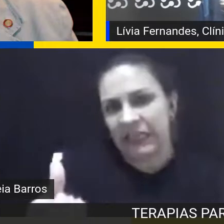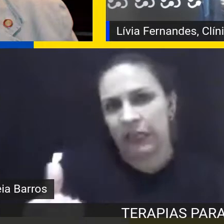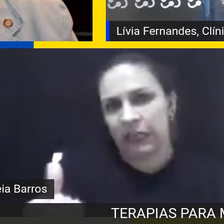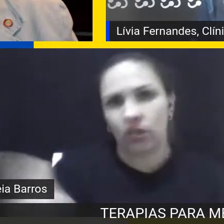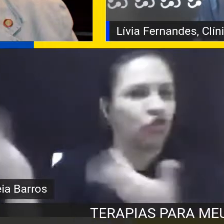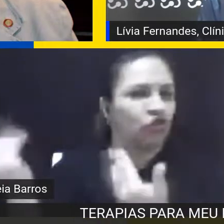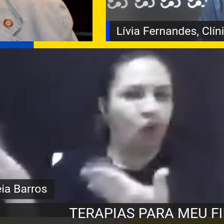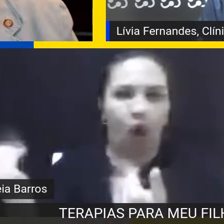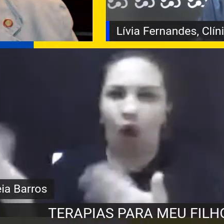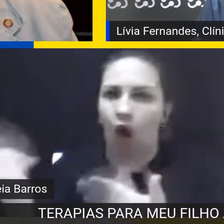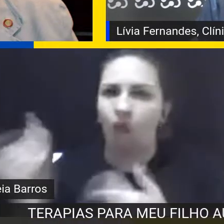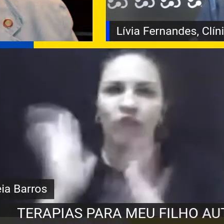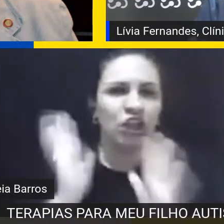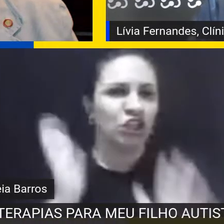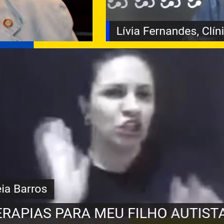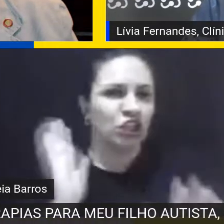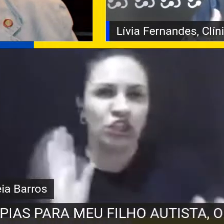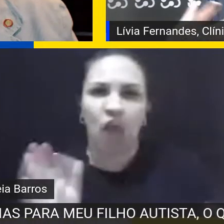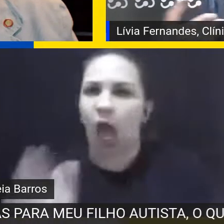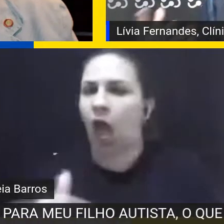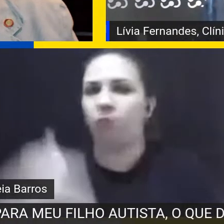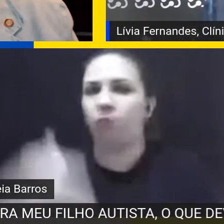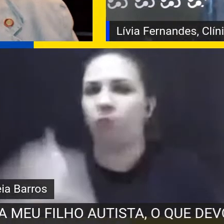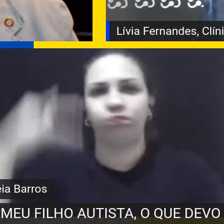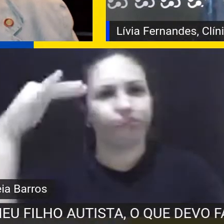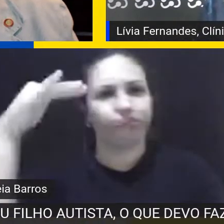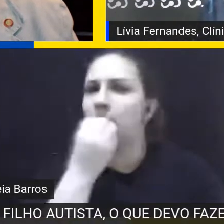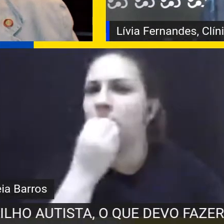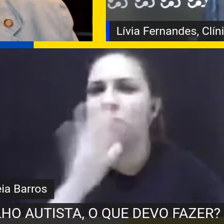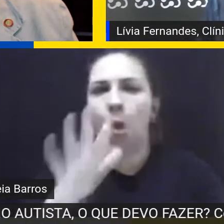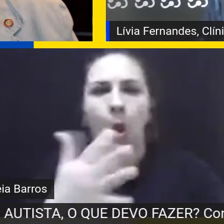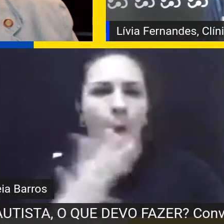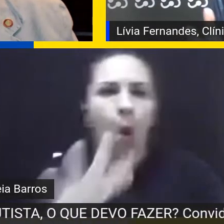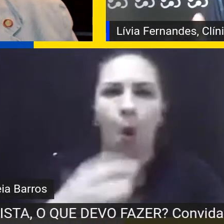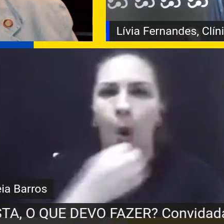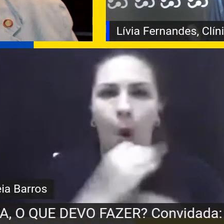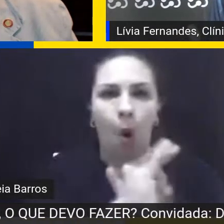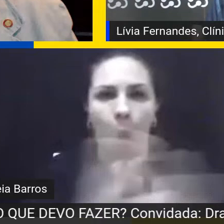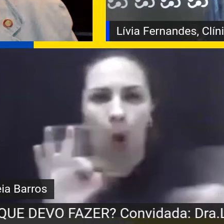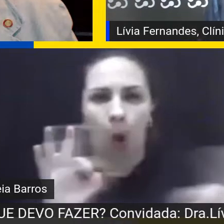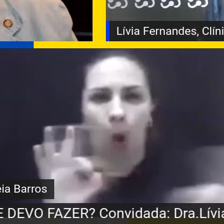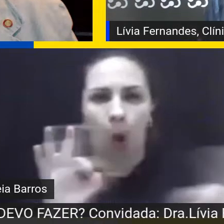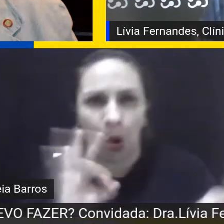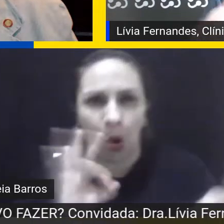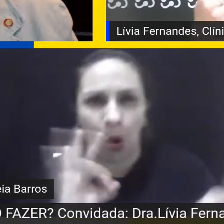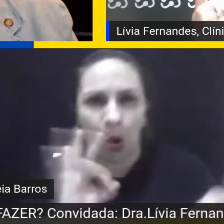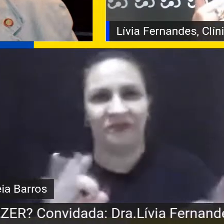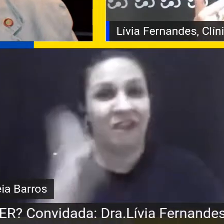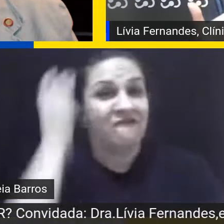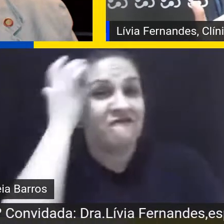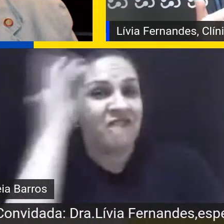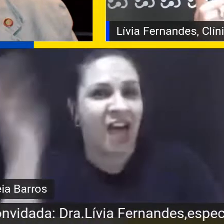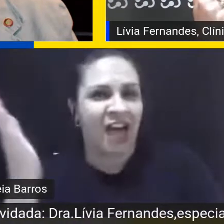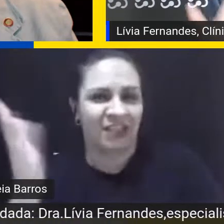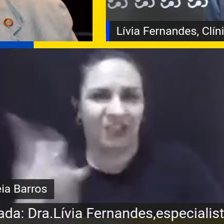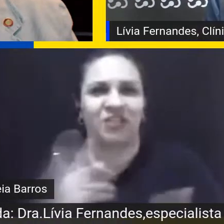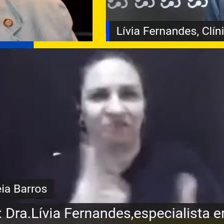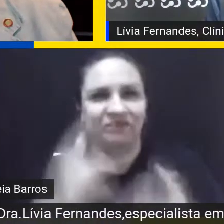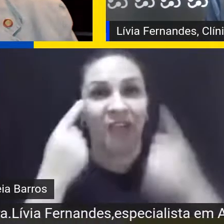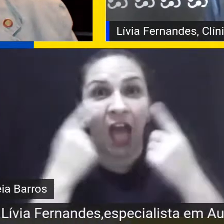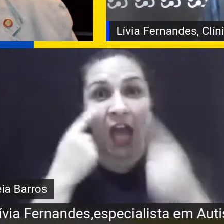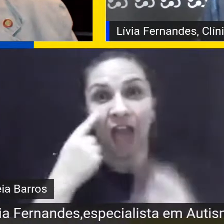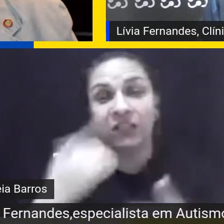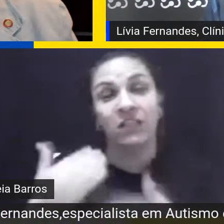já é um adolescente moduladíssimo. Então, fica mais fácil, ele tem um limiar de atenção